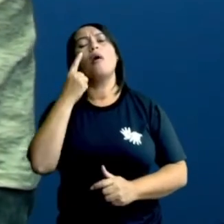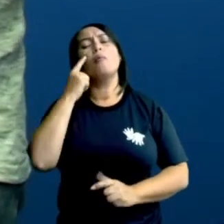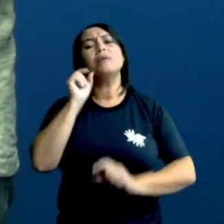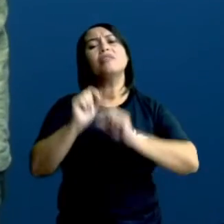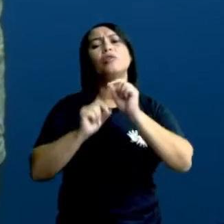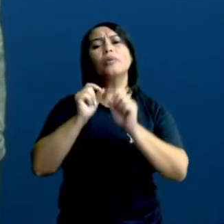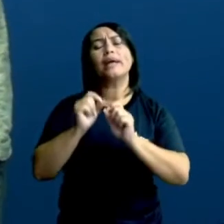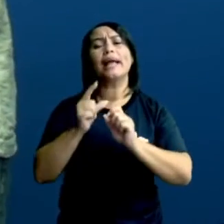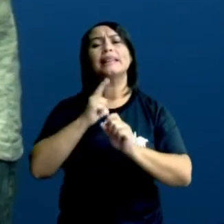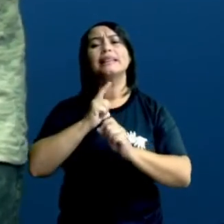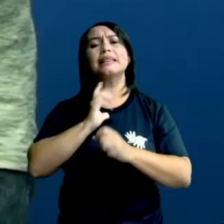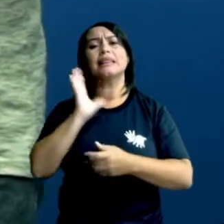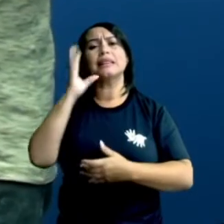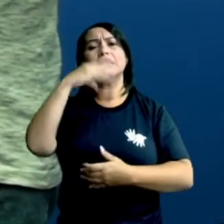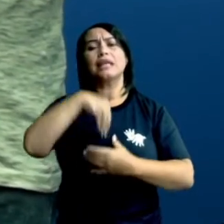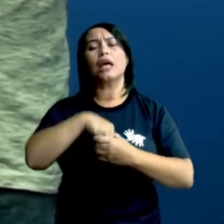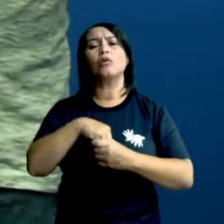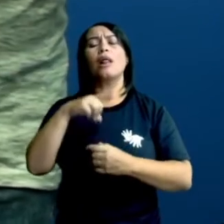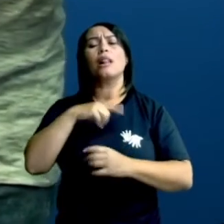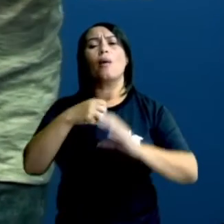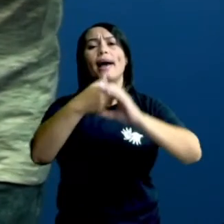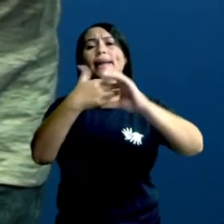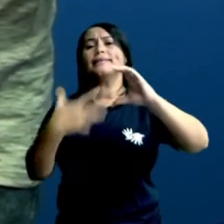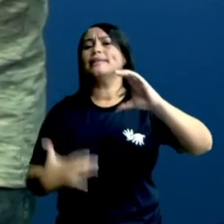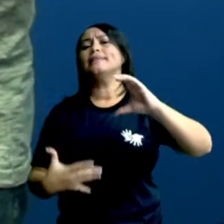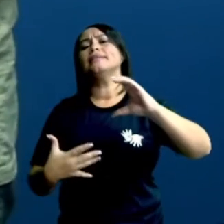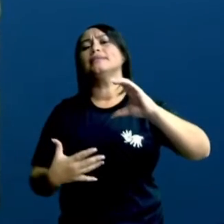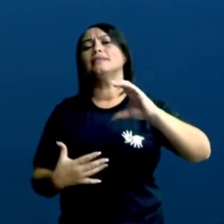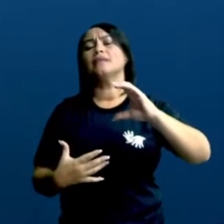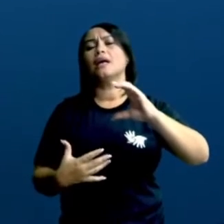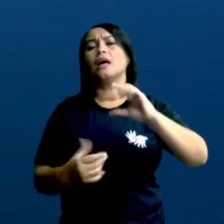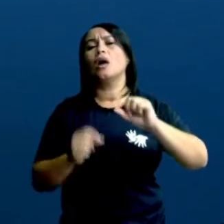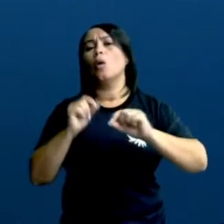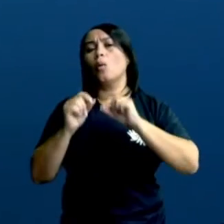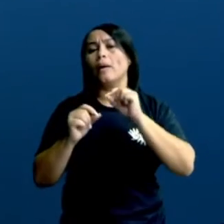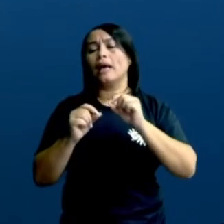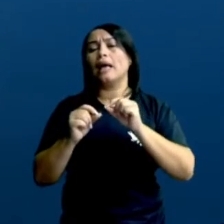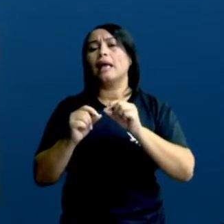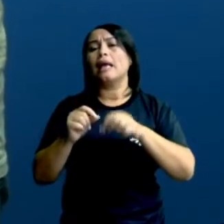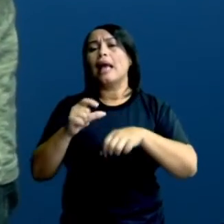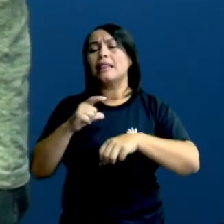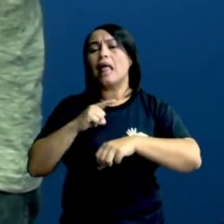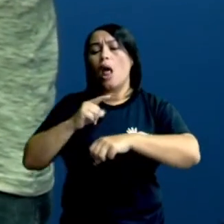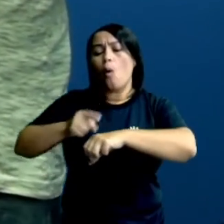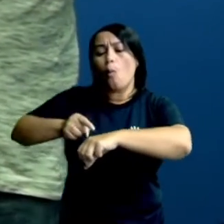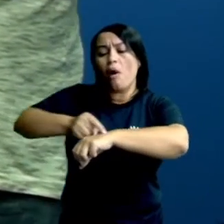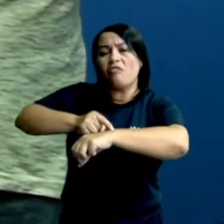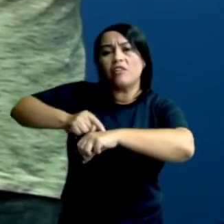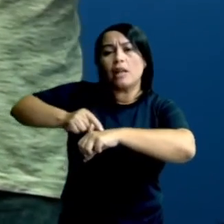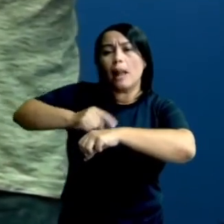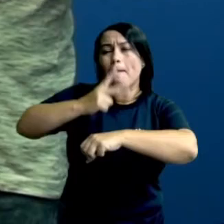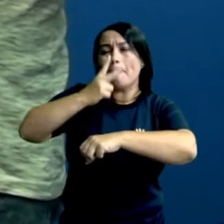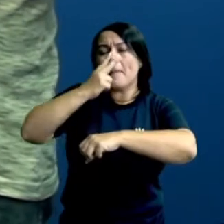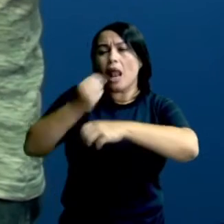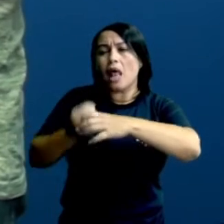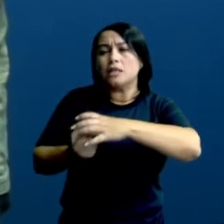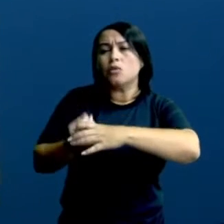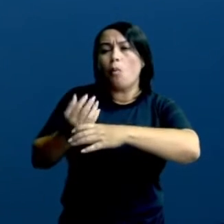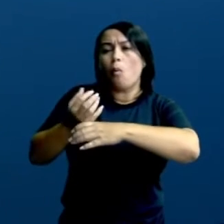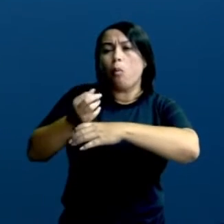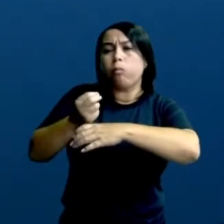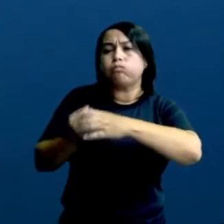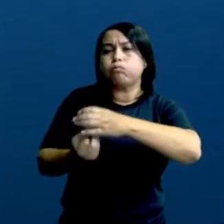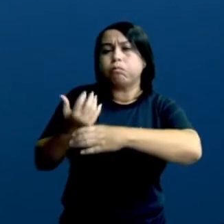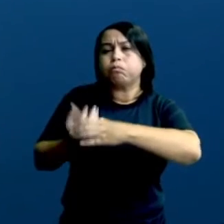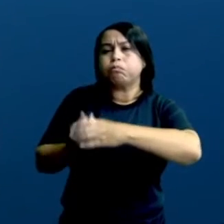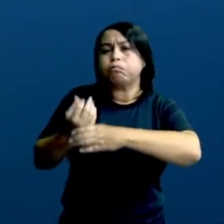tegumentar, ela possui uma característica de que ela causa uma ferida em formato de vulcão. Então, essa